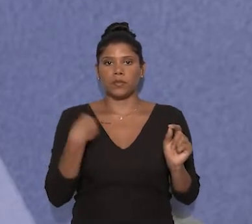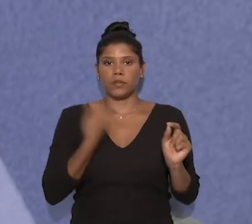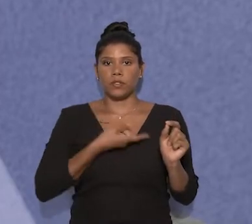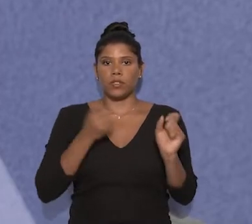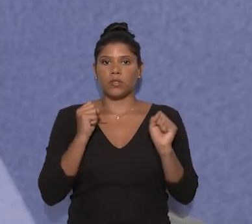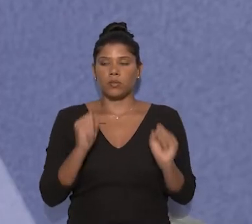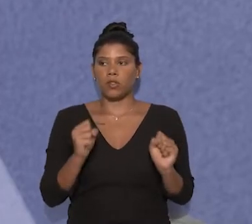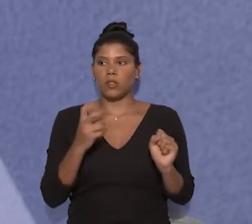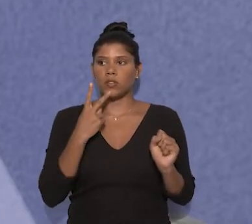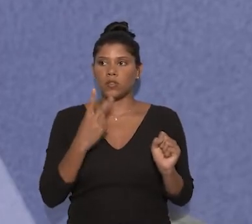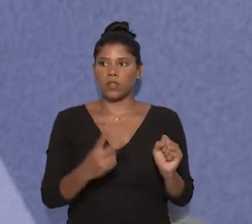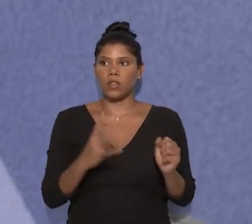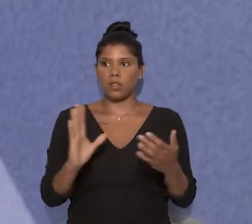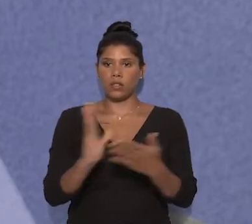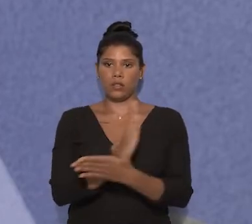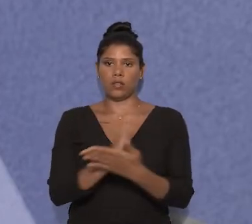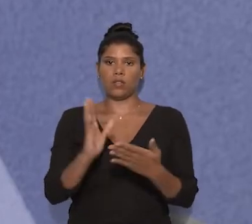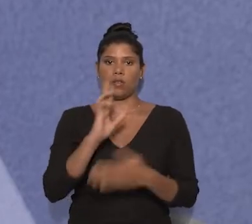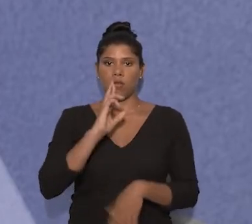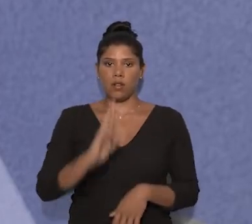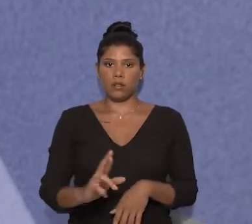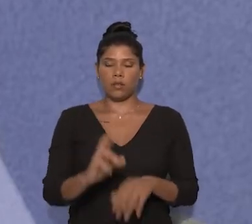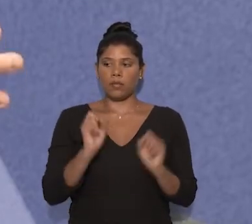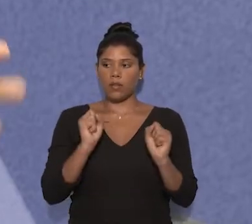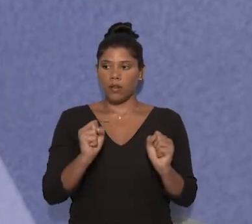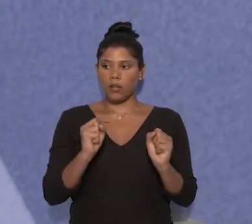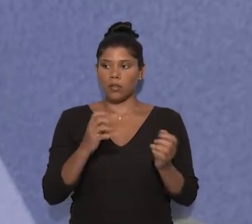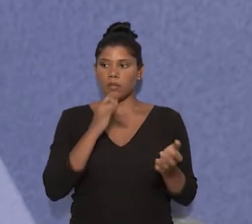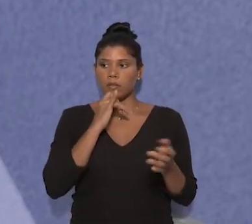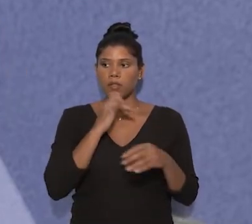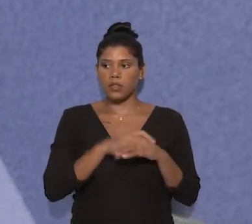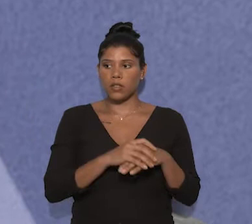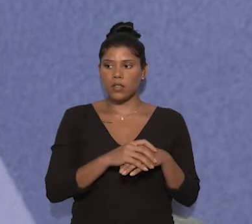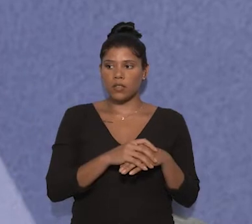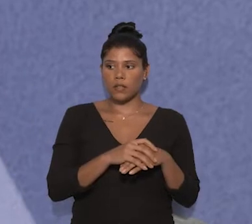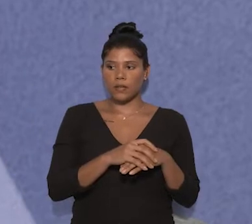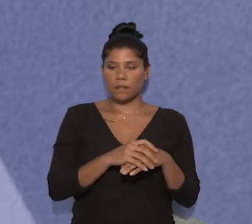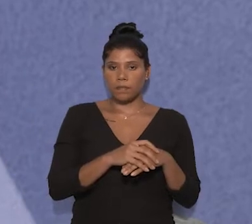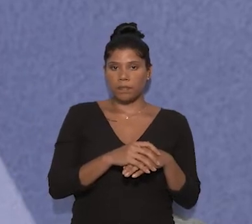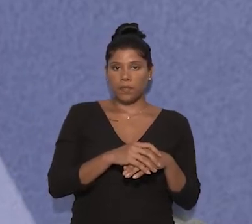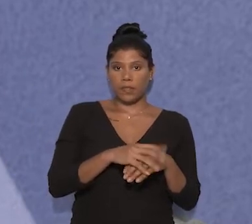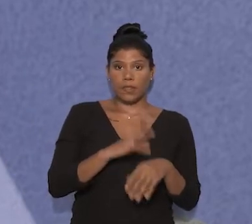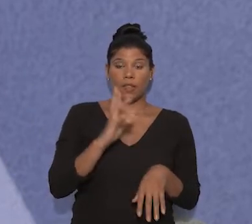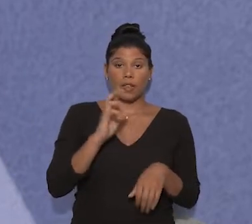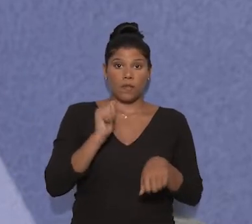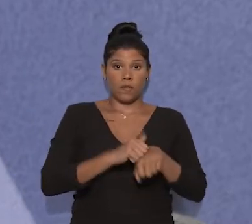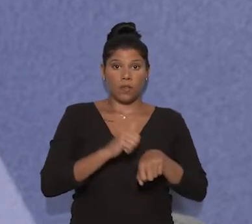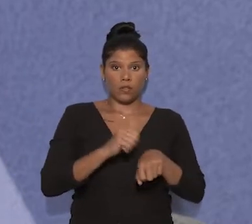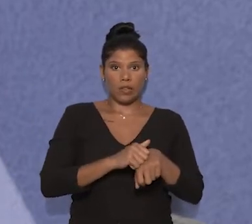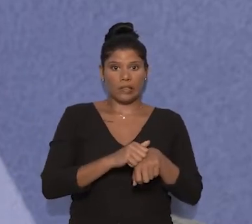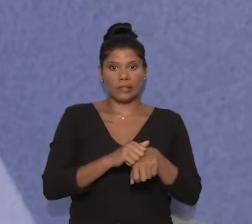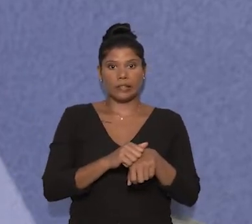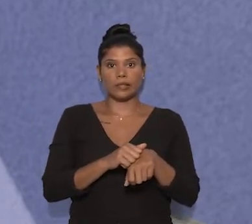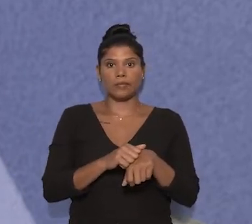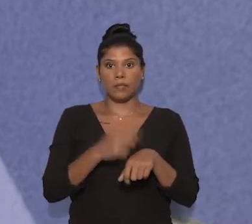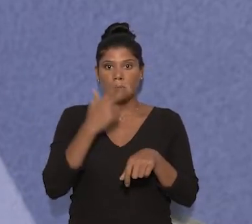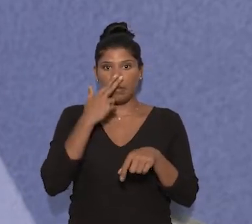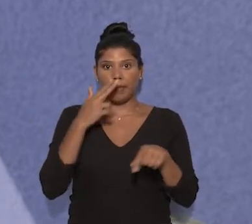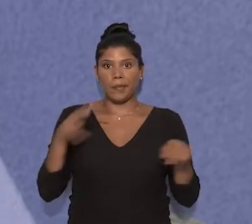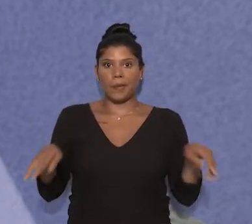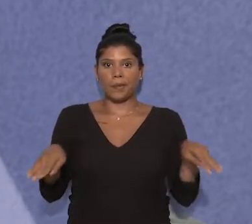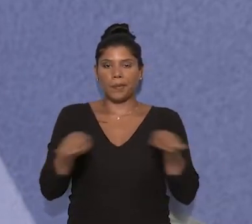passar pano para alguns resultados. Pode. Por exemplo, o Fortaleza empatou com o Palmeiras em casa. Normal. Um resultado que não dá